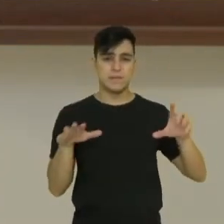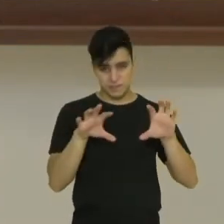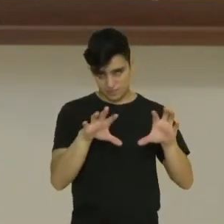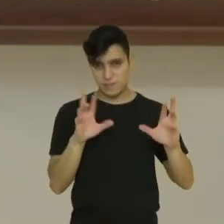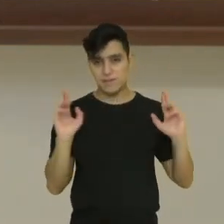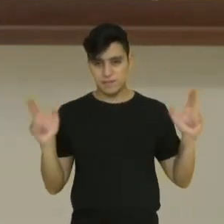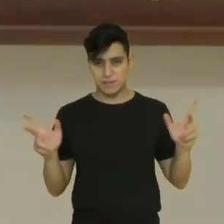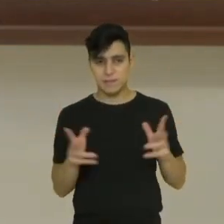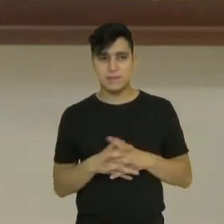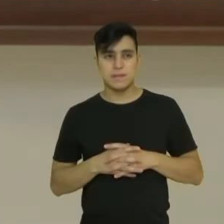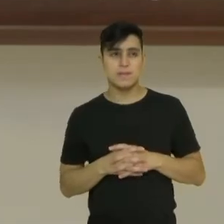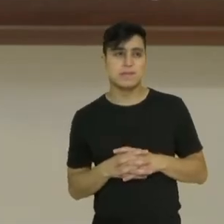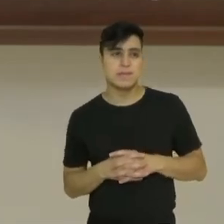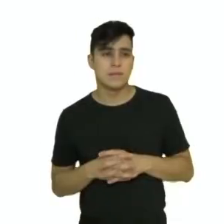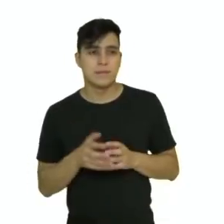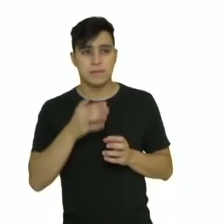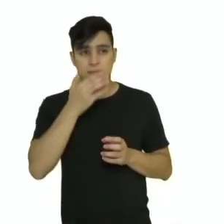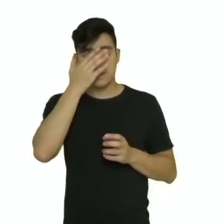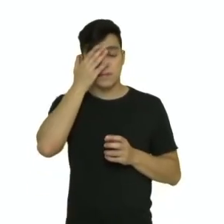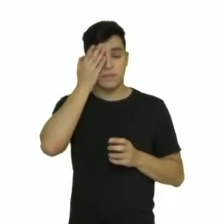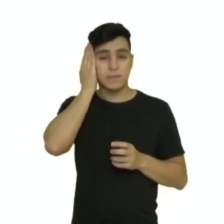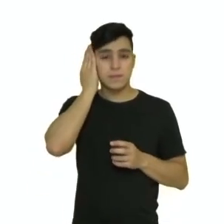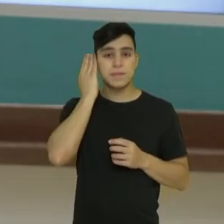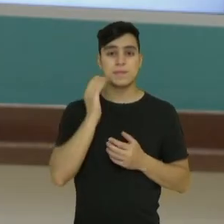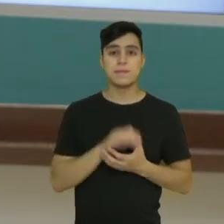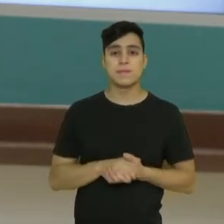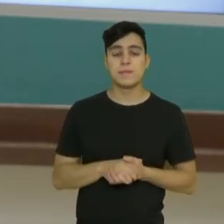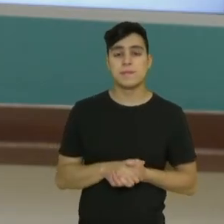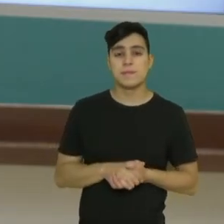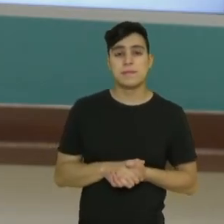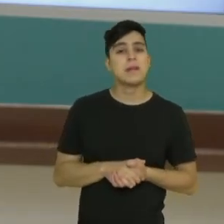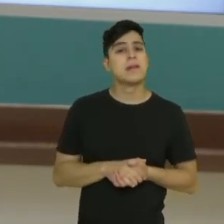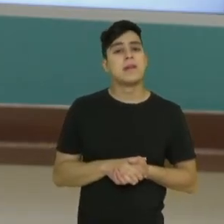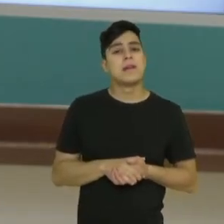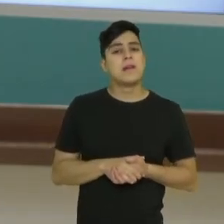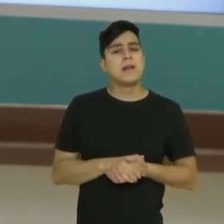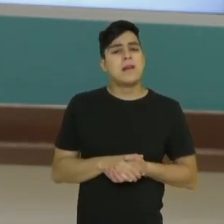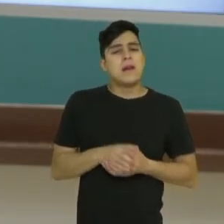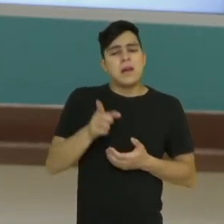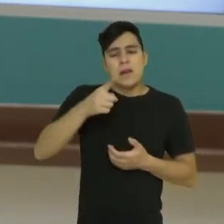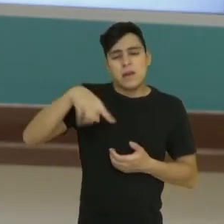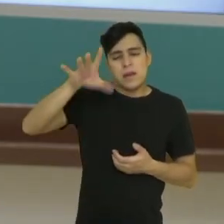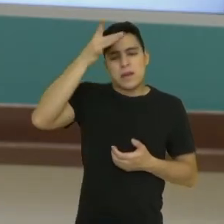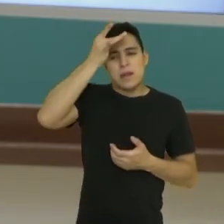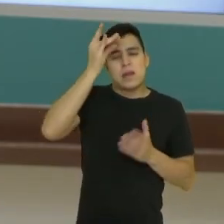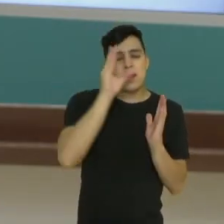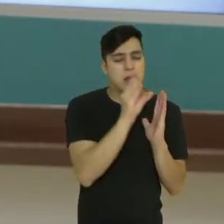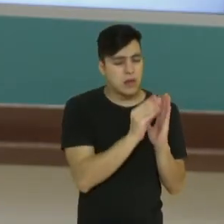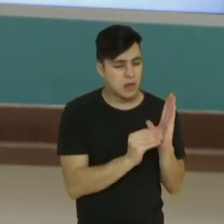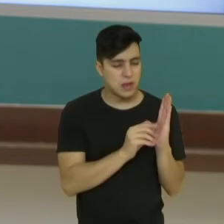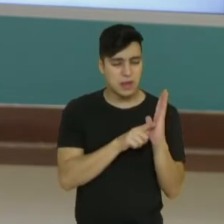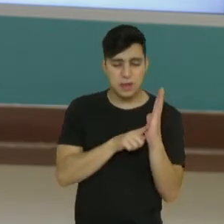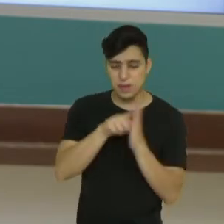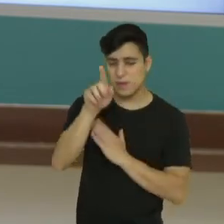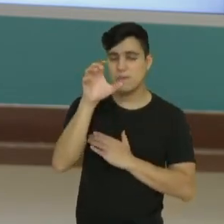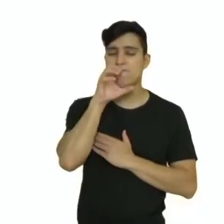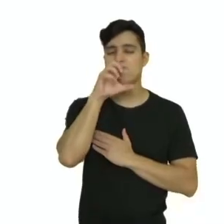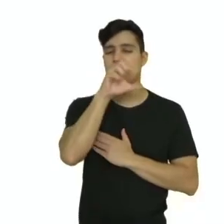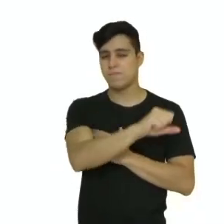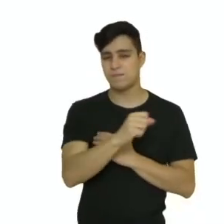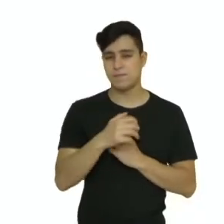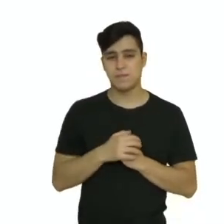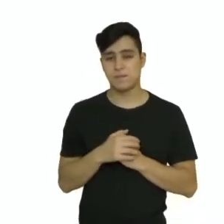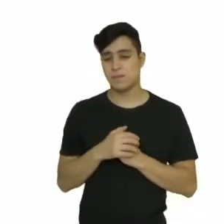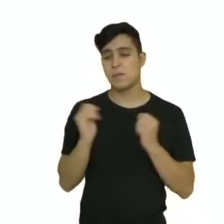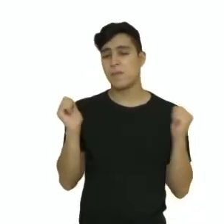grande virada. Ok, pessoal? Então, para a gente dar uma afirmadinha em todo esse conteúdo, vamos fazer uma pergunta rápida?